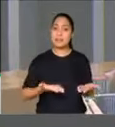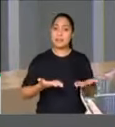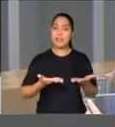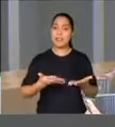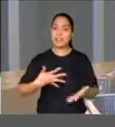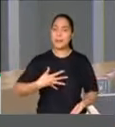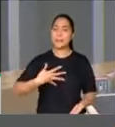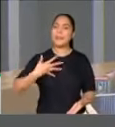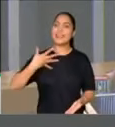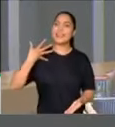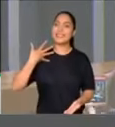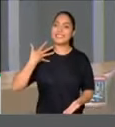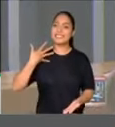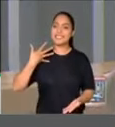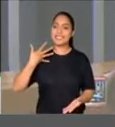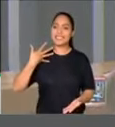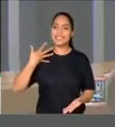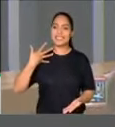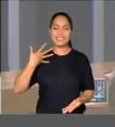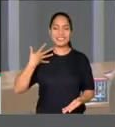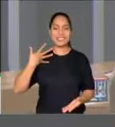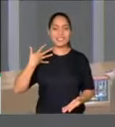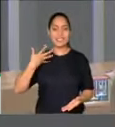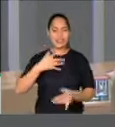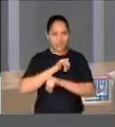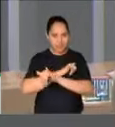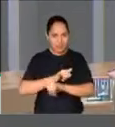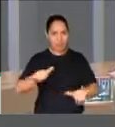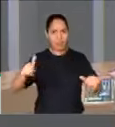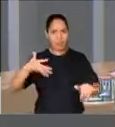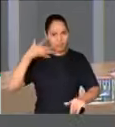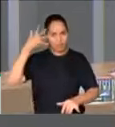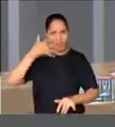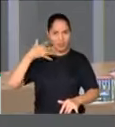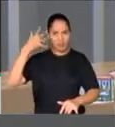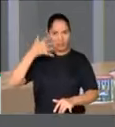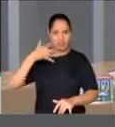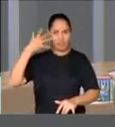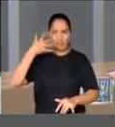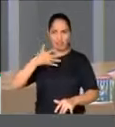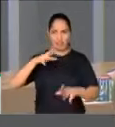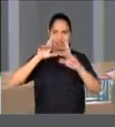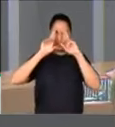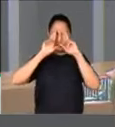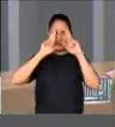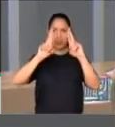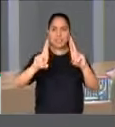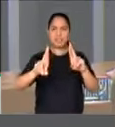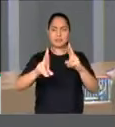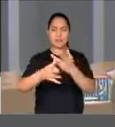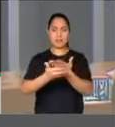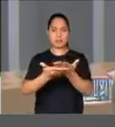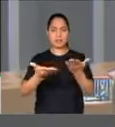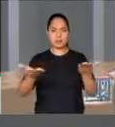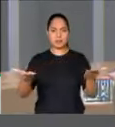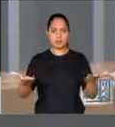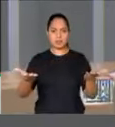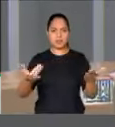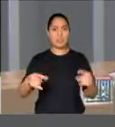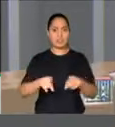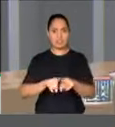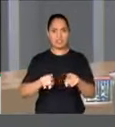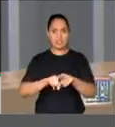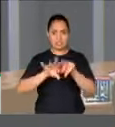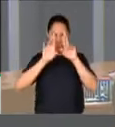essa homenagem, eu queria poder falar do meu respeito por todos e o respeito